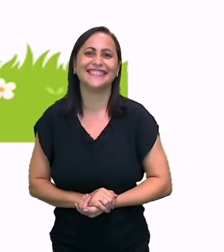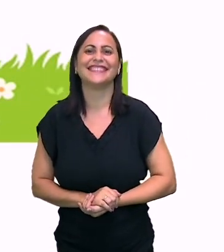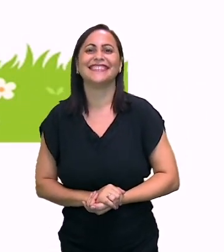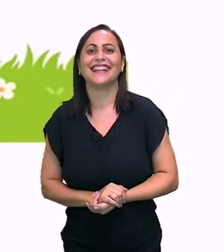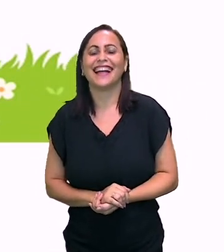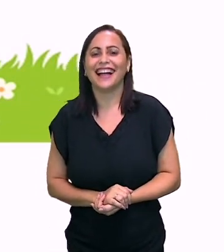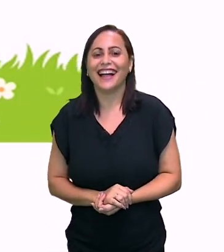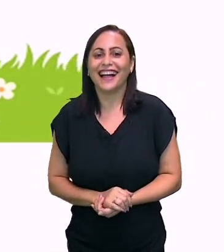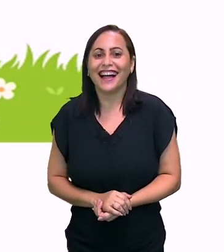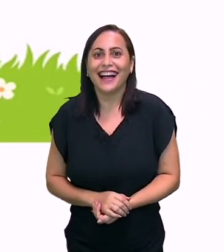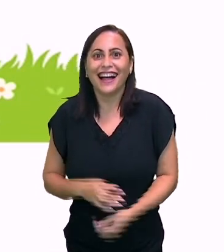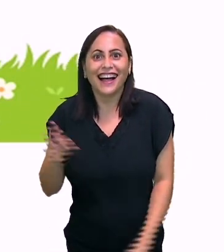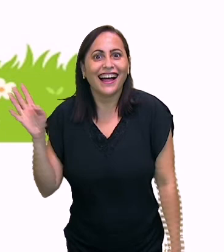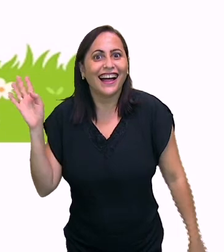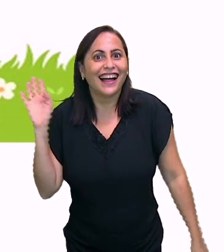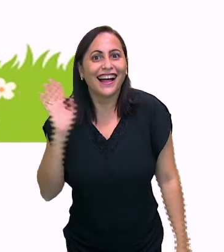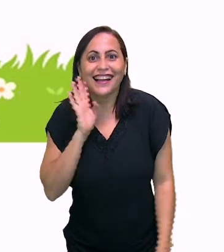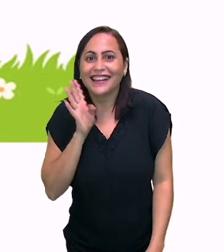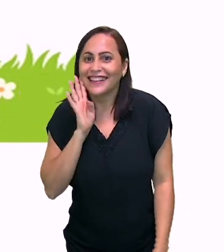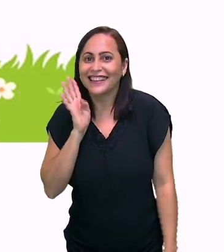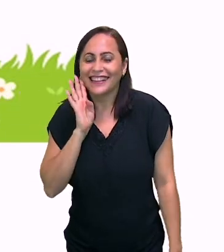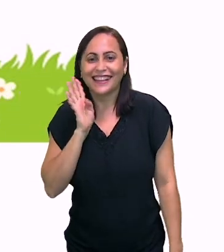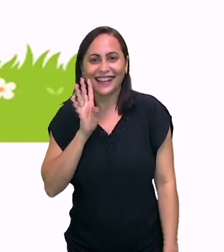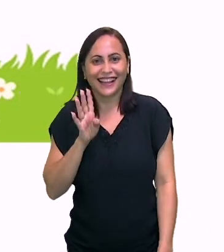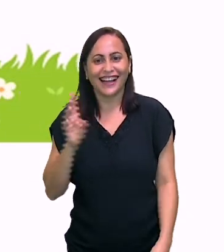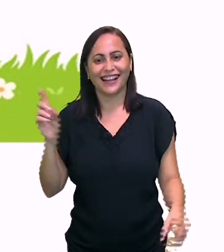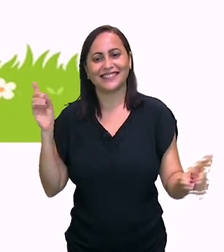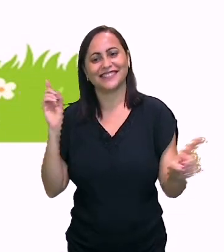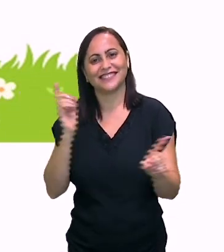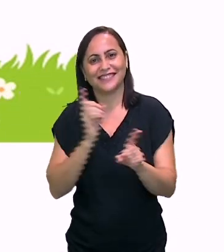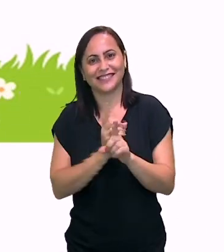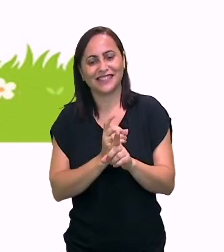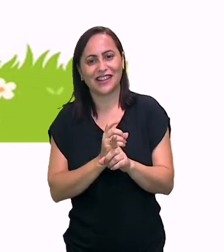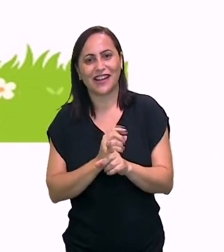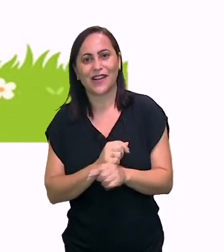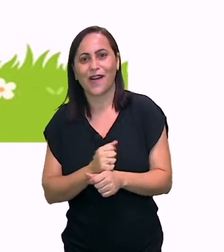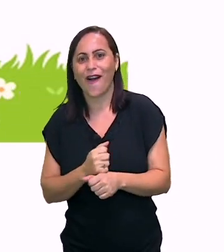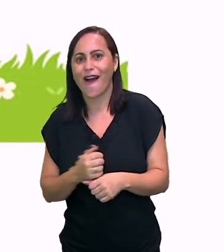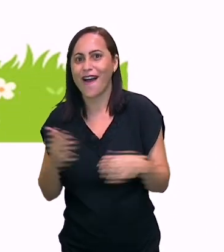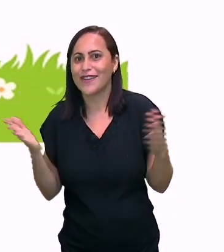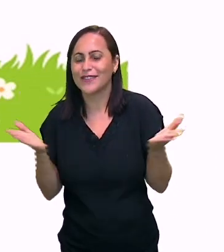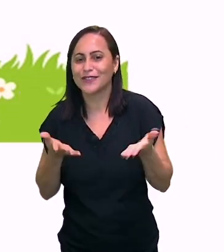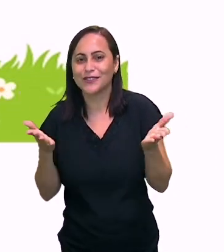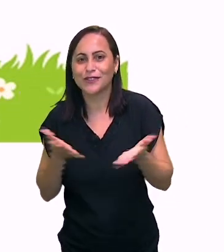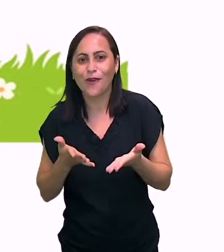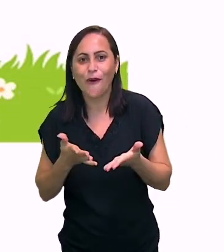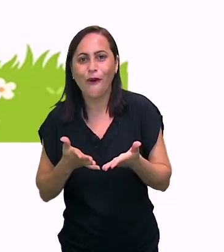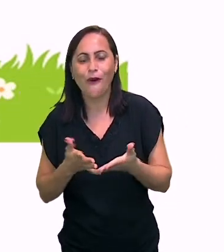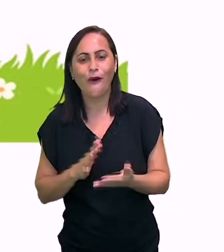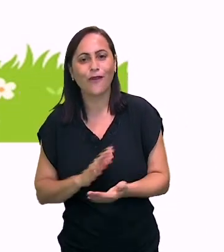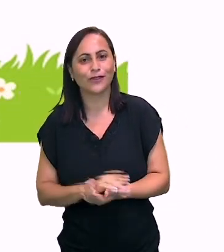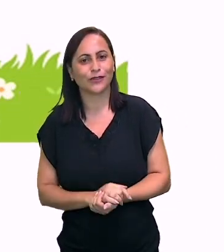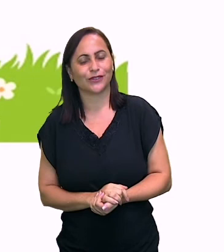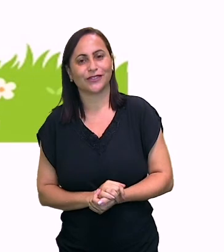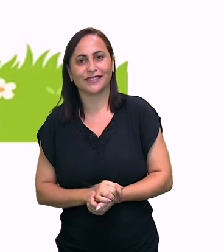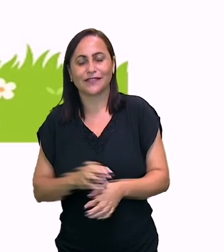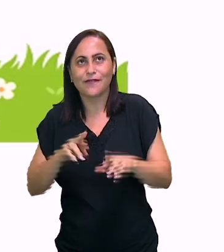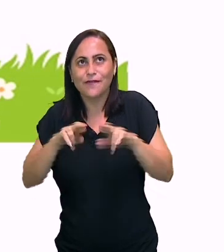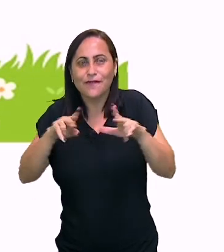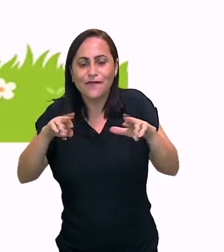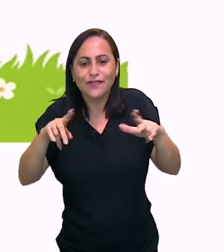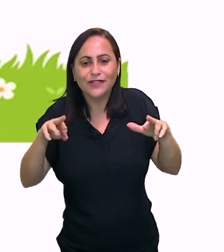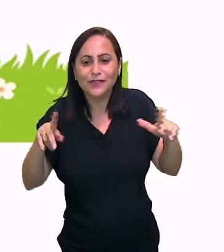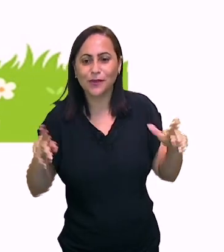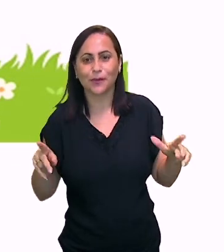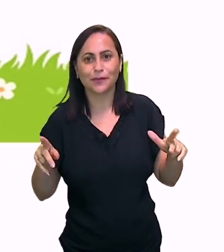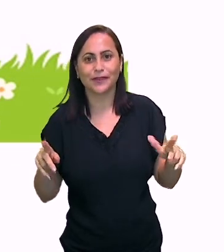Nossa! Que delícia nosso encontro de hoje! E descobrimos muitas coisas que